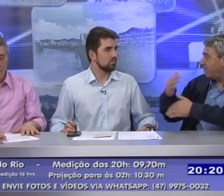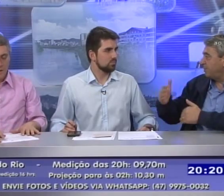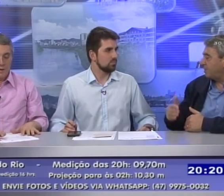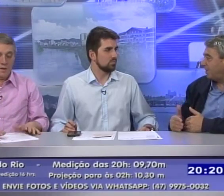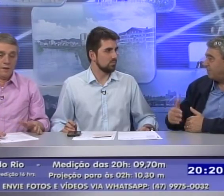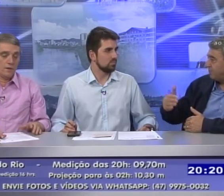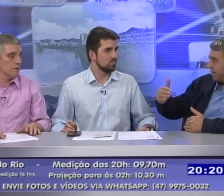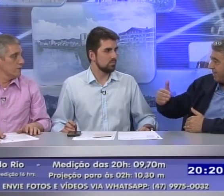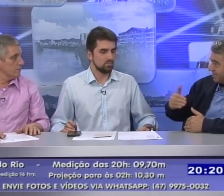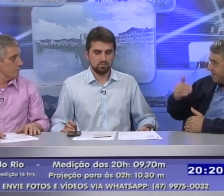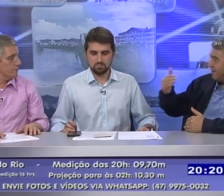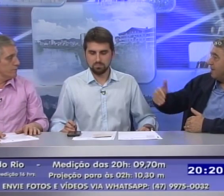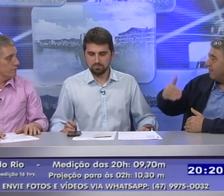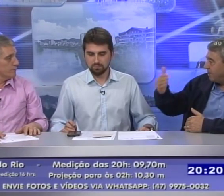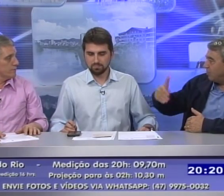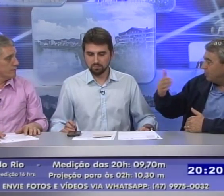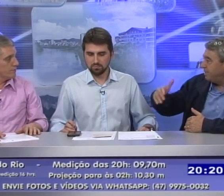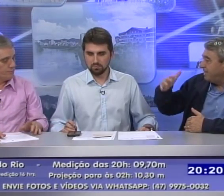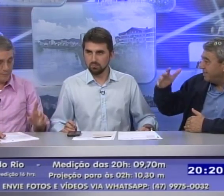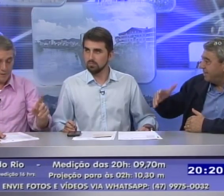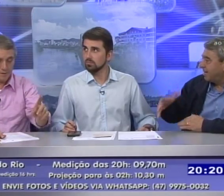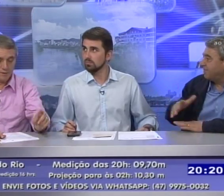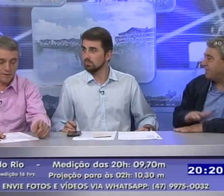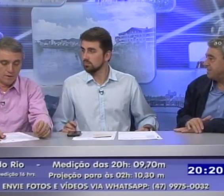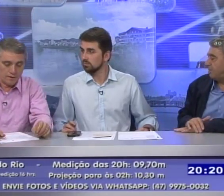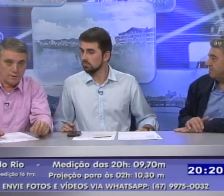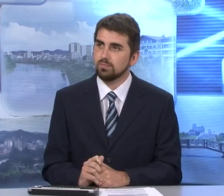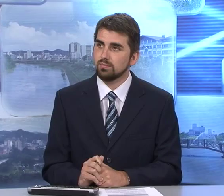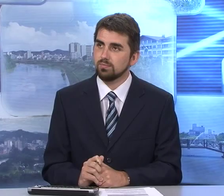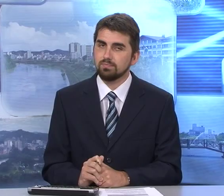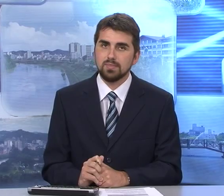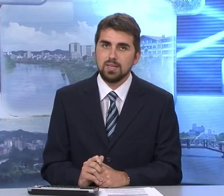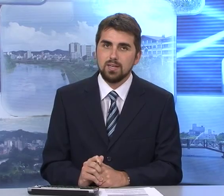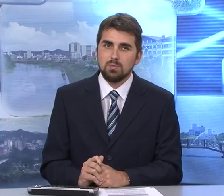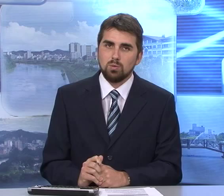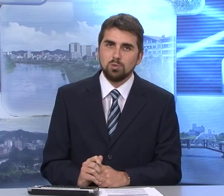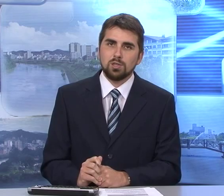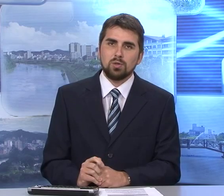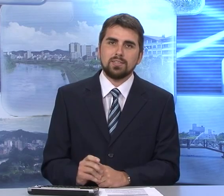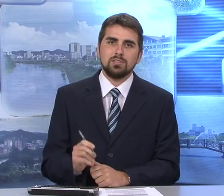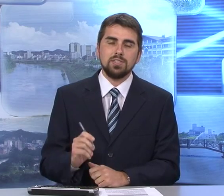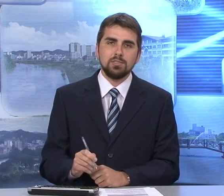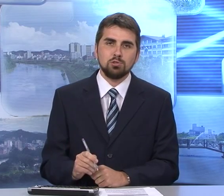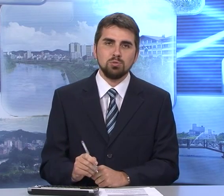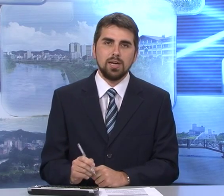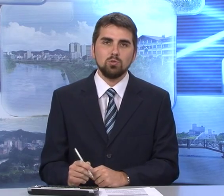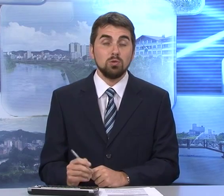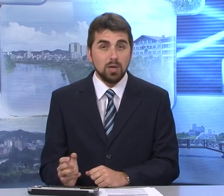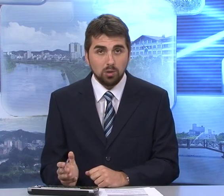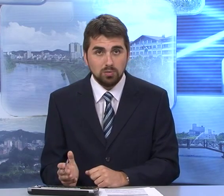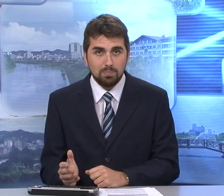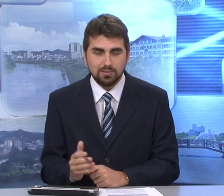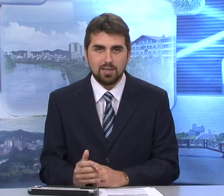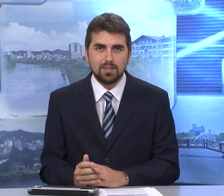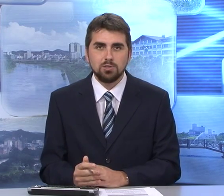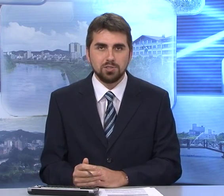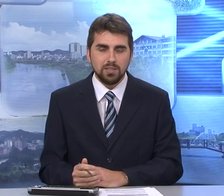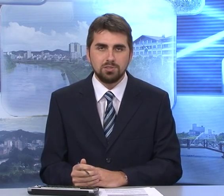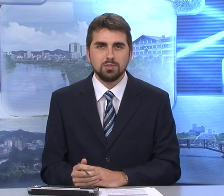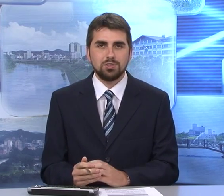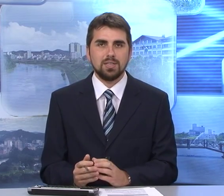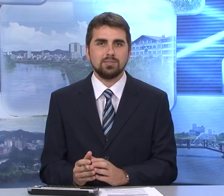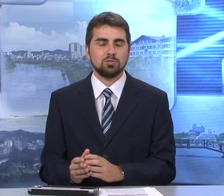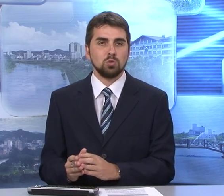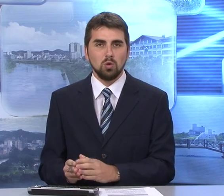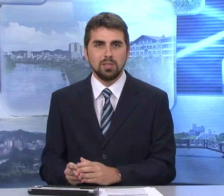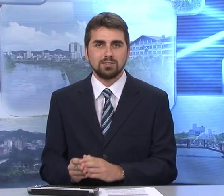muito rápido, então ela não tem esse período de decantação. Bom, hoje a coleta de lixo é normal, apesar da